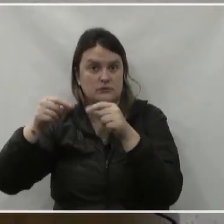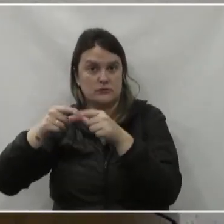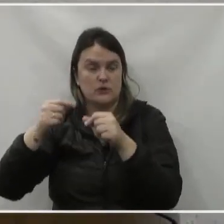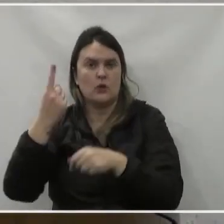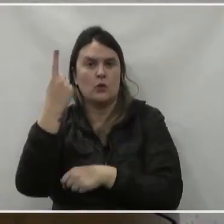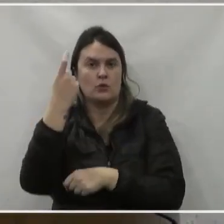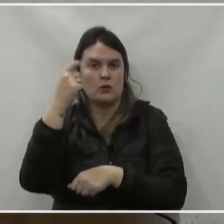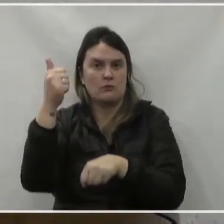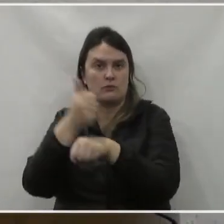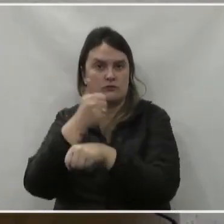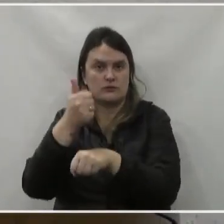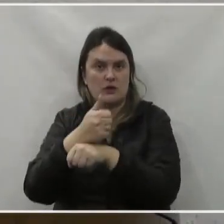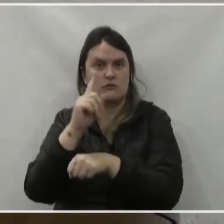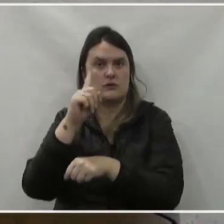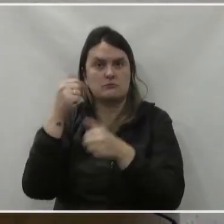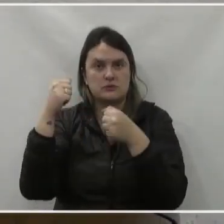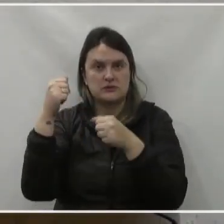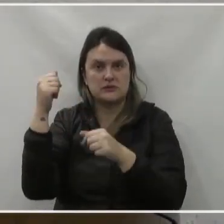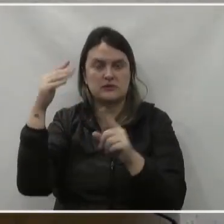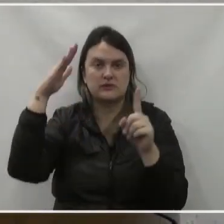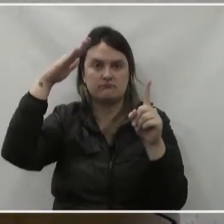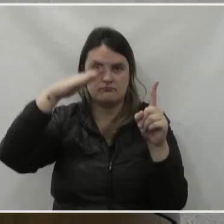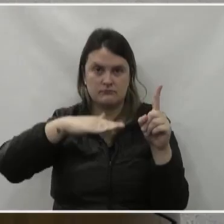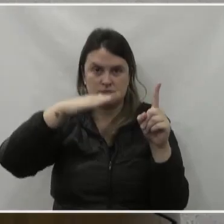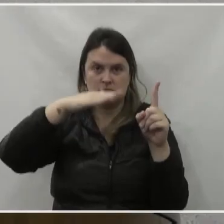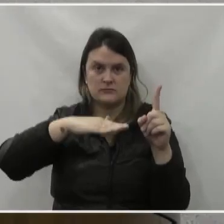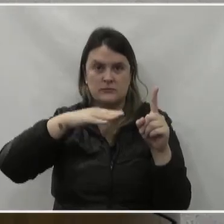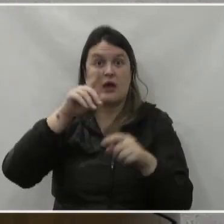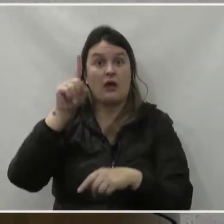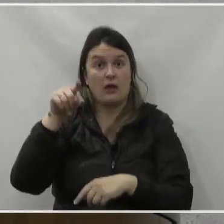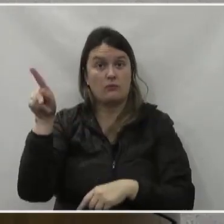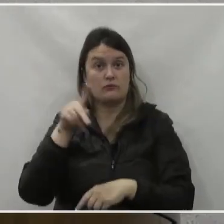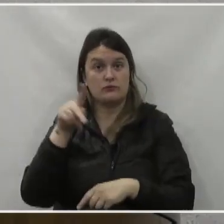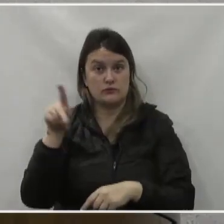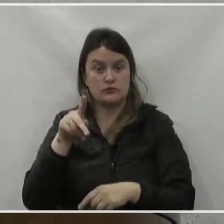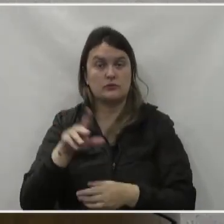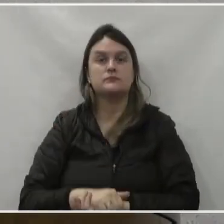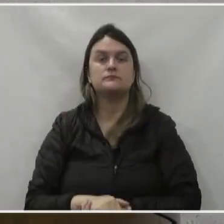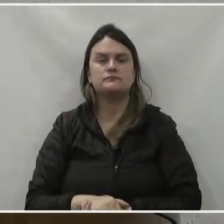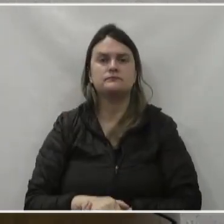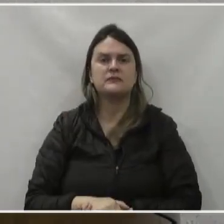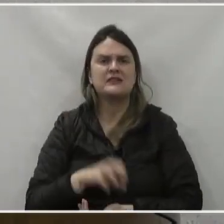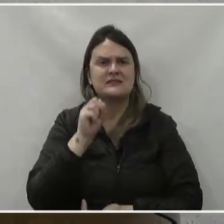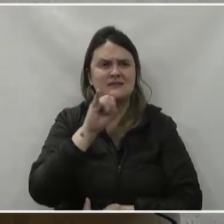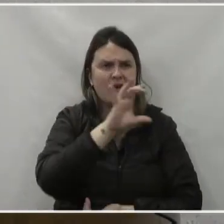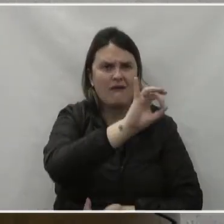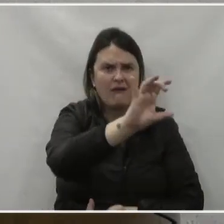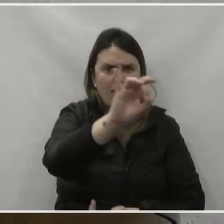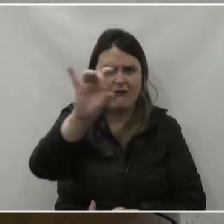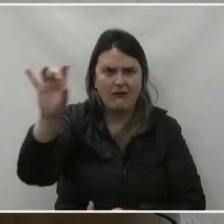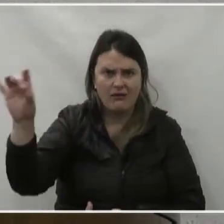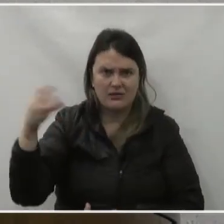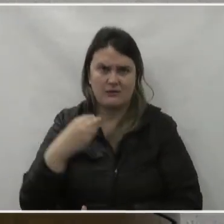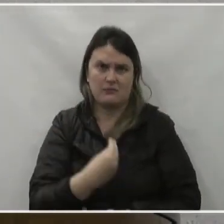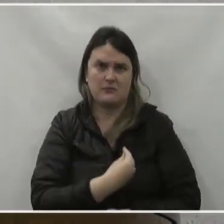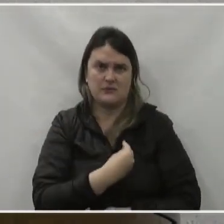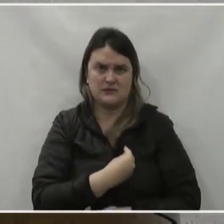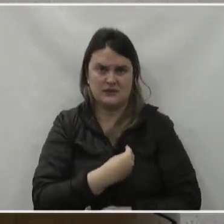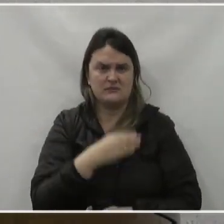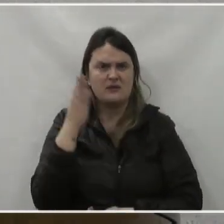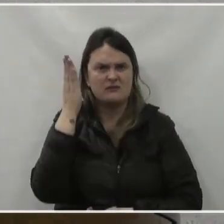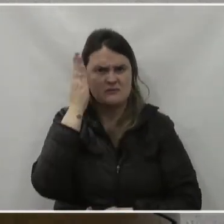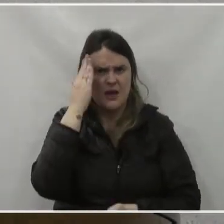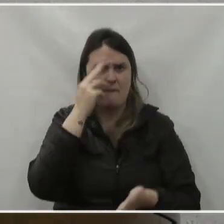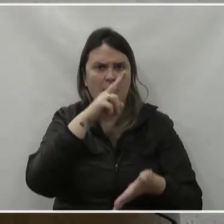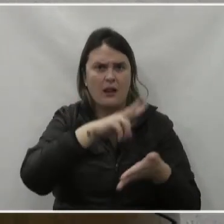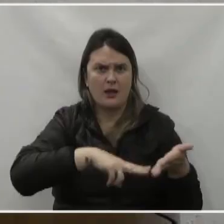único profissional que não precisa se curvar diante do imperador é o professor. Se cada um de vocês presentes sabe